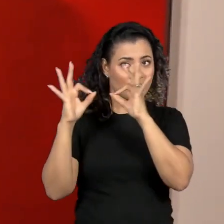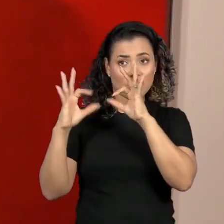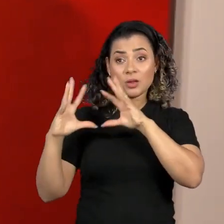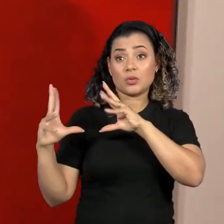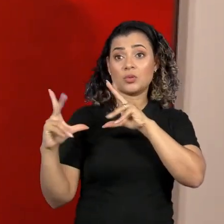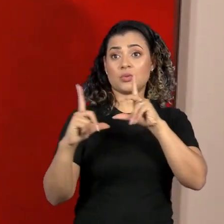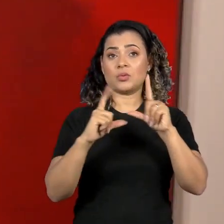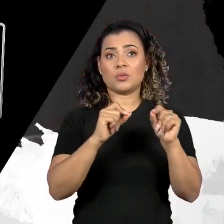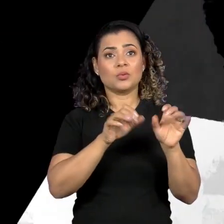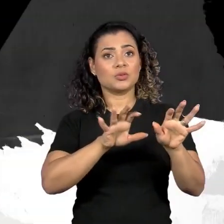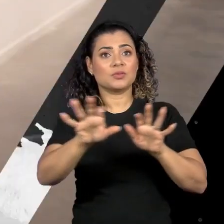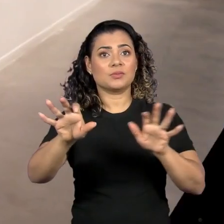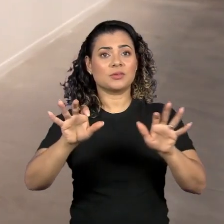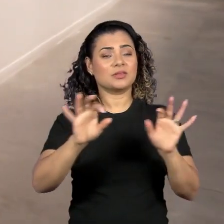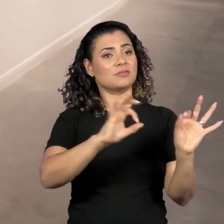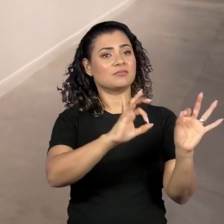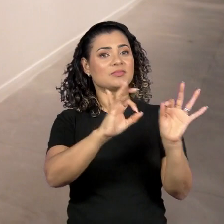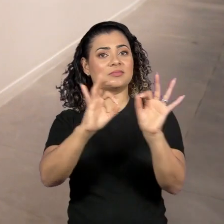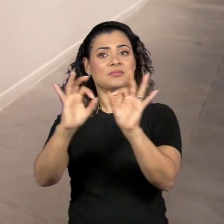todos vocês na exposição.